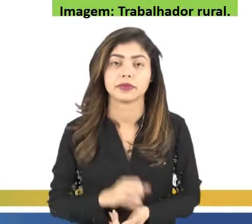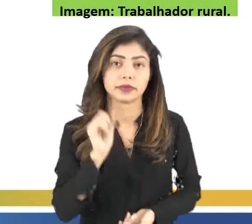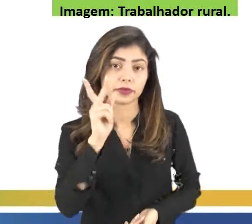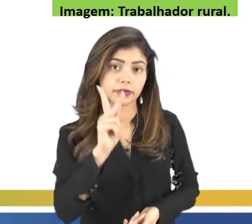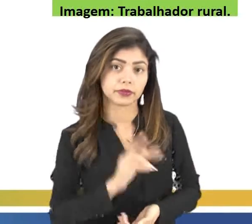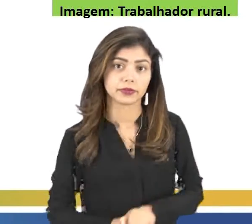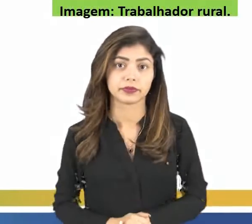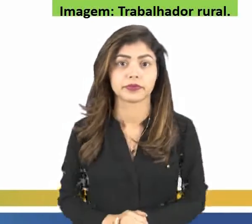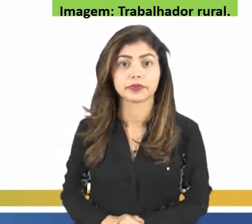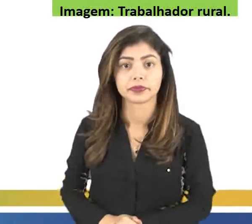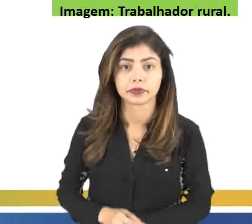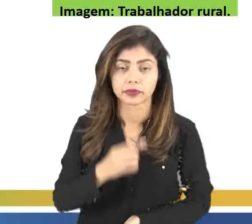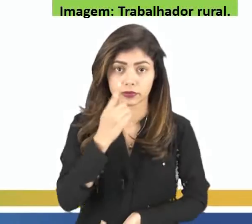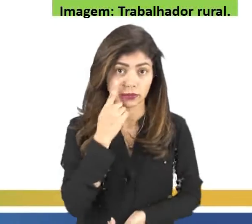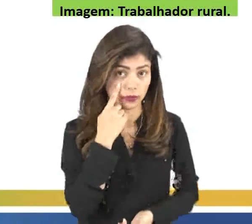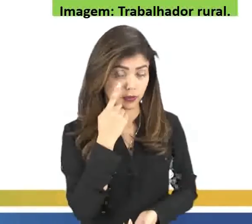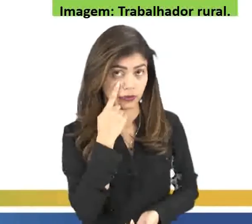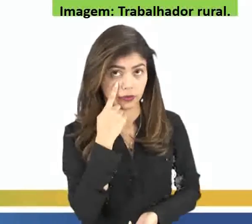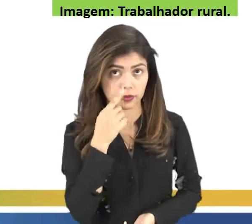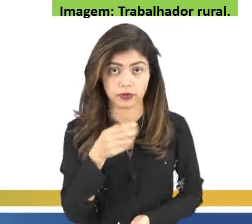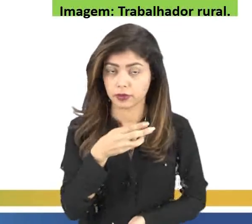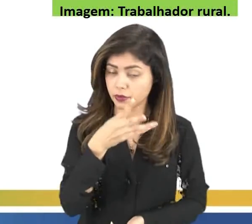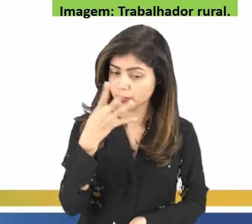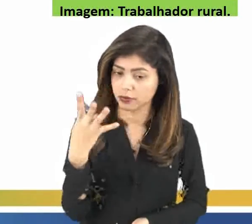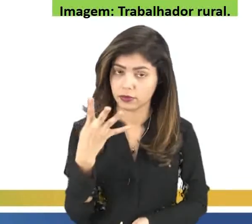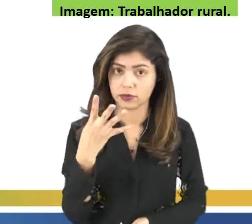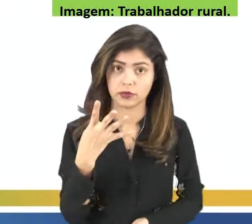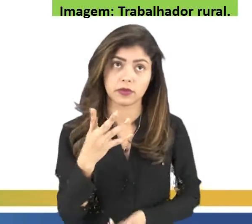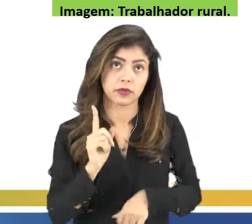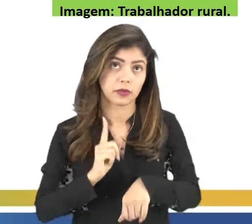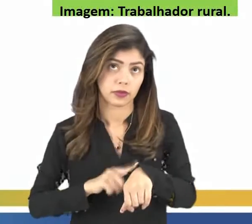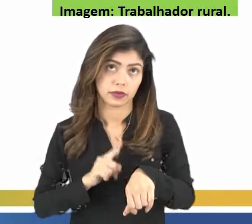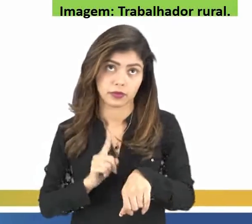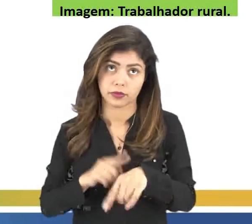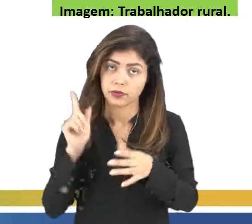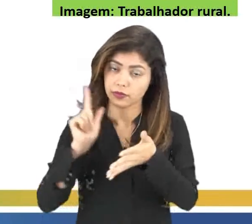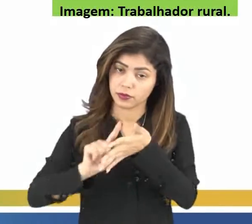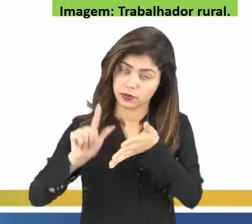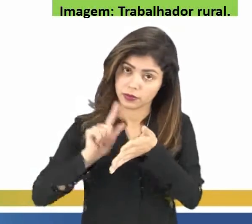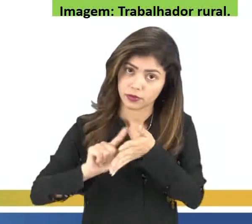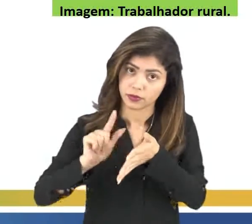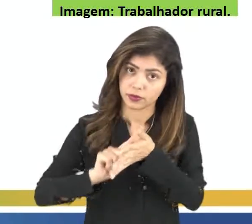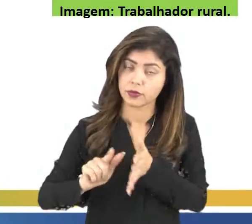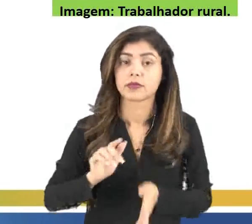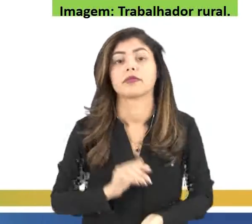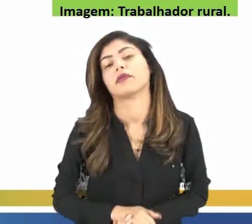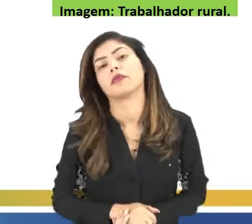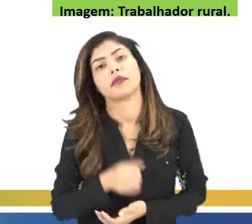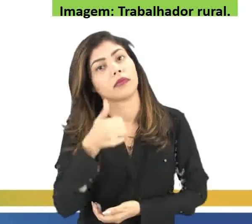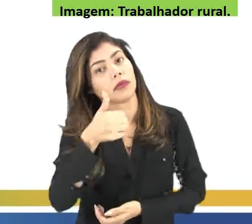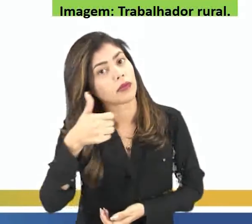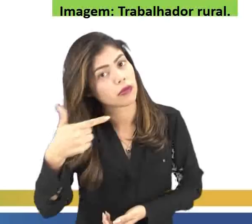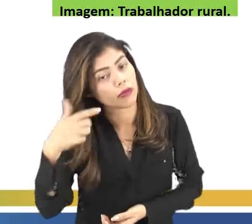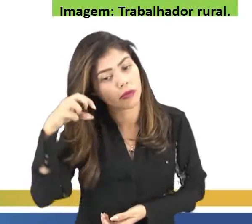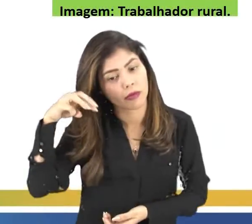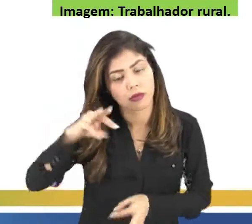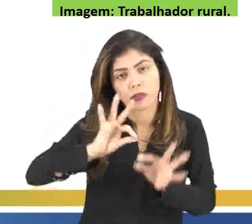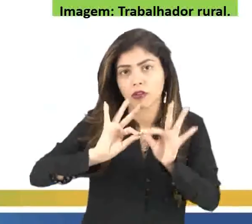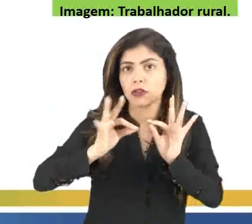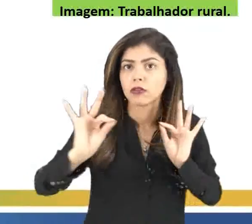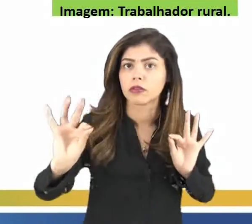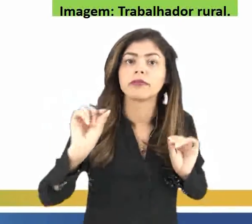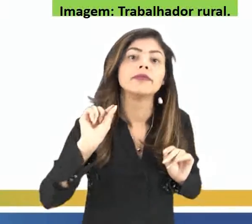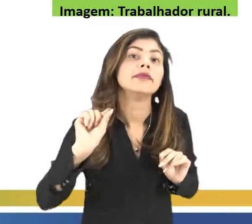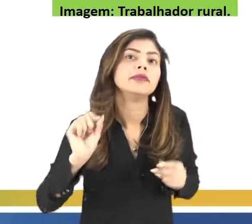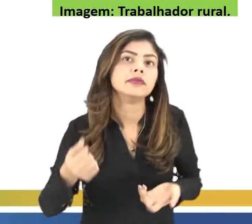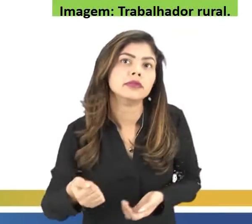ok? Então veja, a quantidade de horas para limpar um terreno de 12 metros de raio